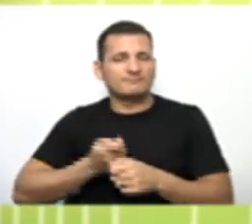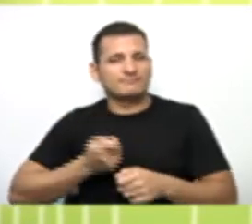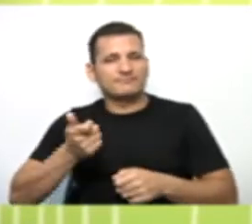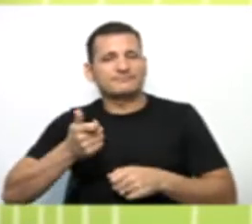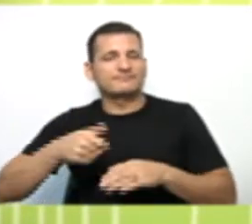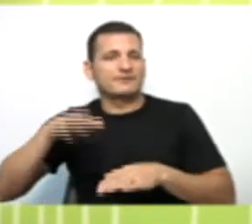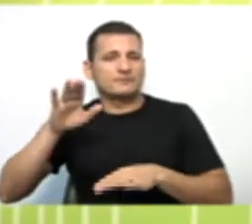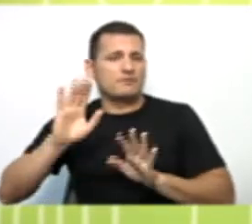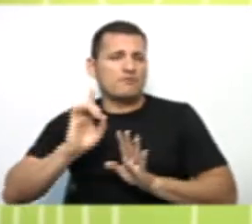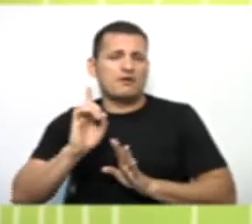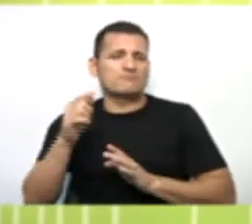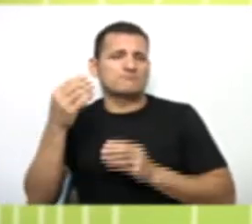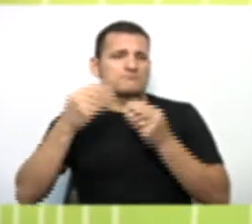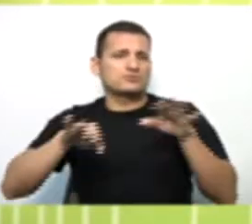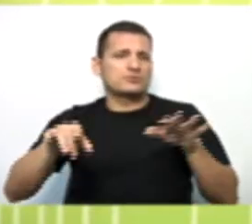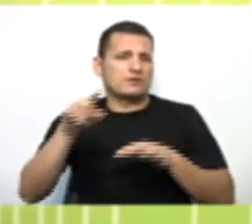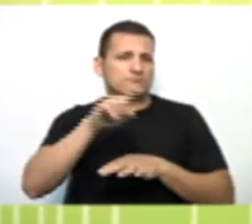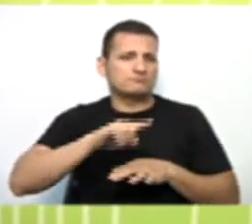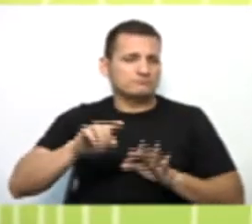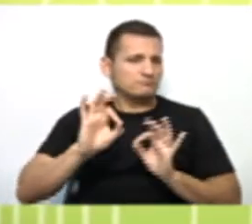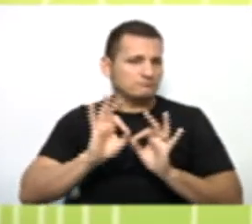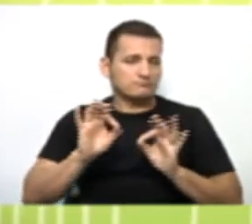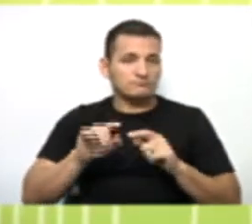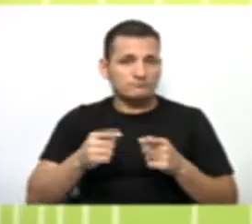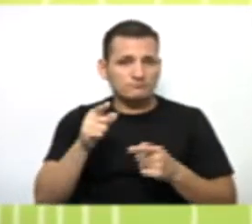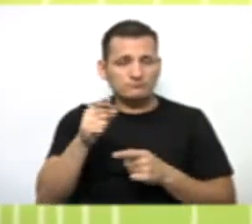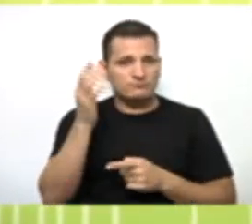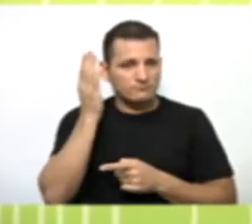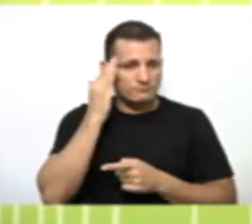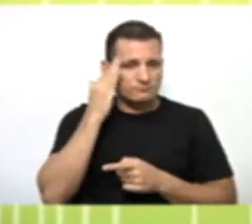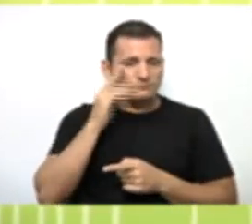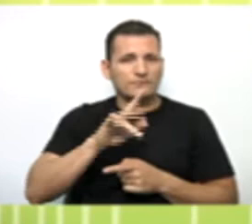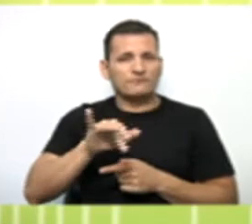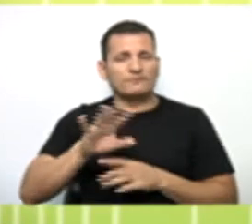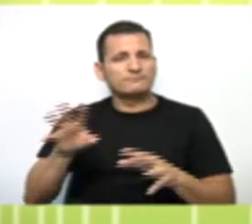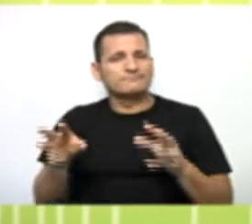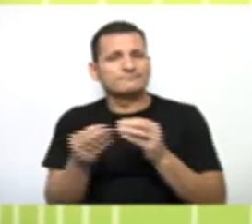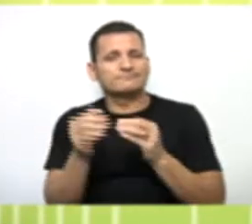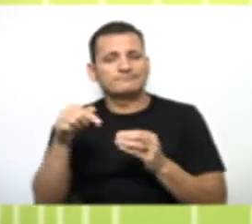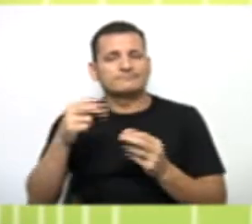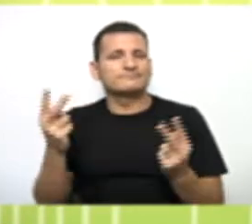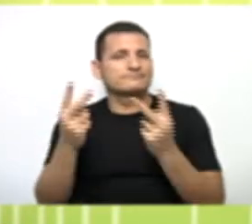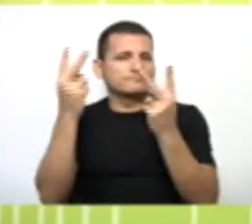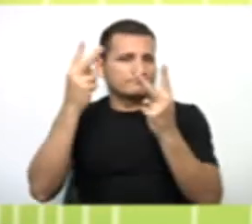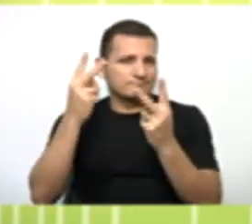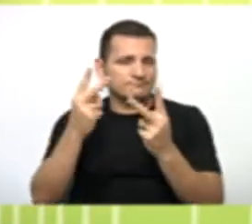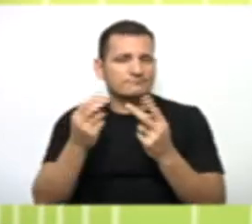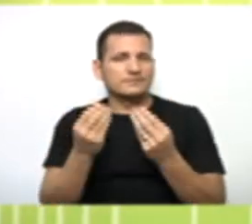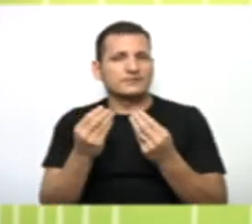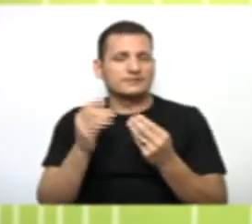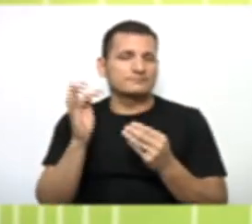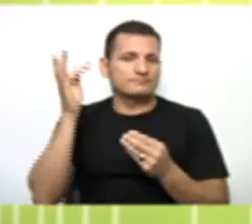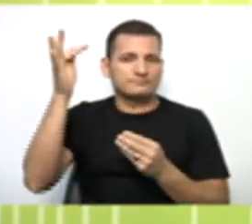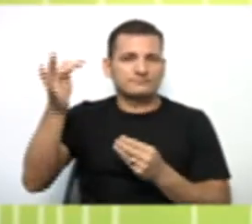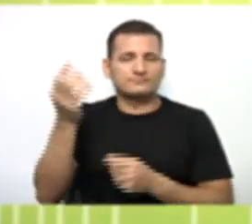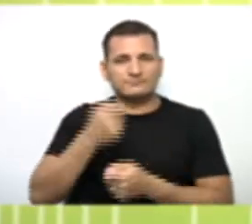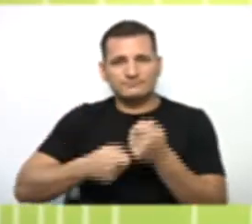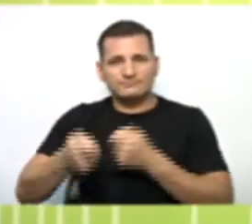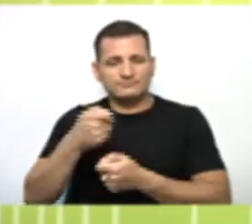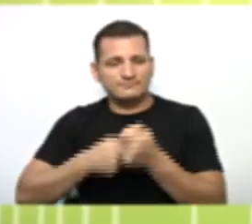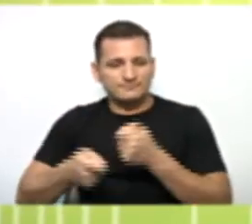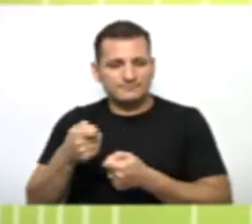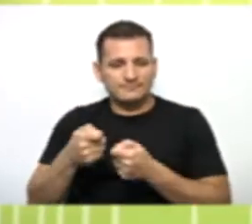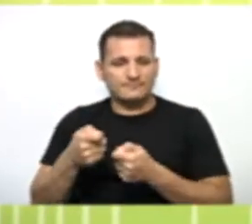vai te prejudicar, que não vai te dar prejuízo, mas você sabe que vai agregar algum valor. Para quê? Para futuras